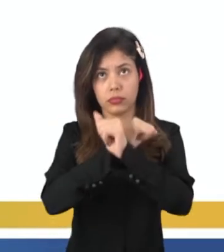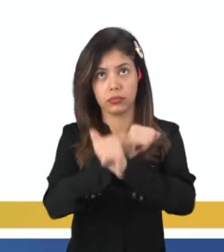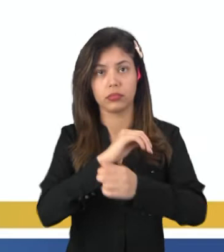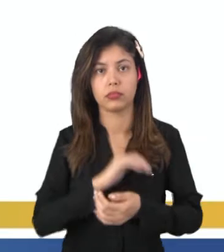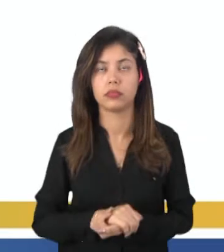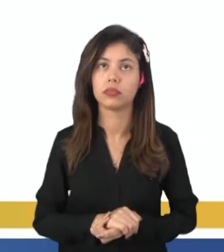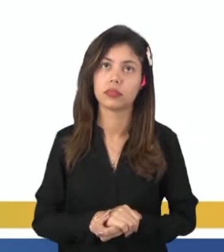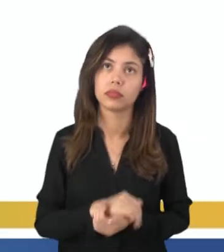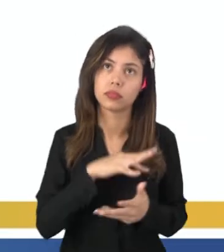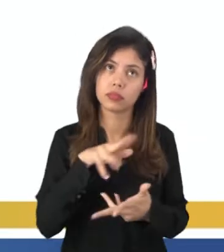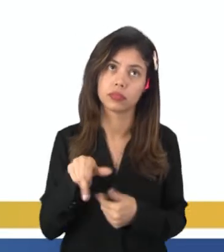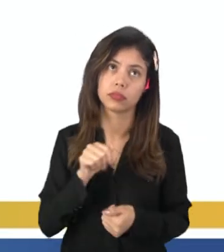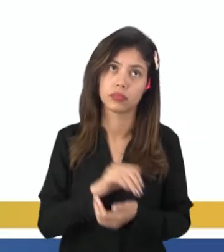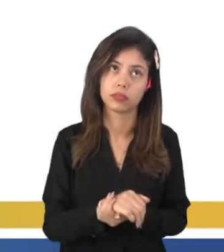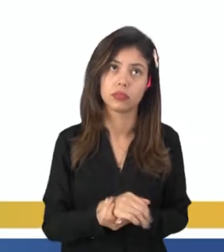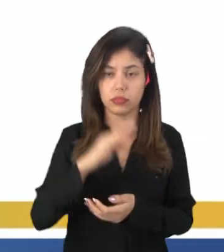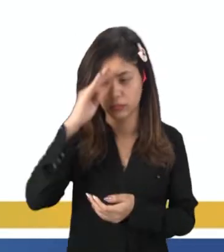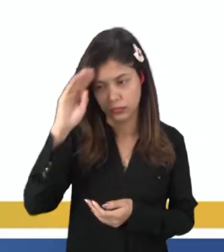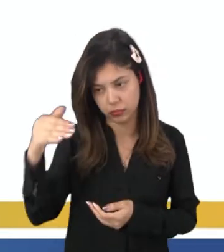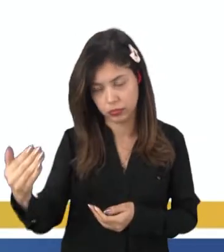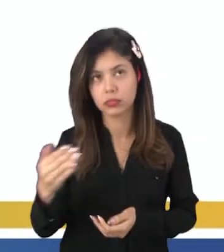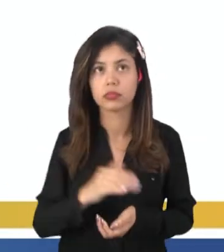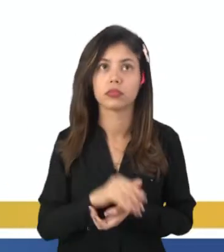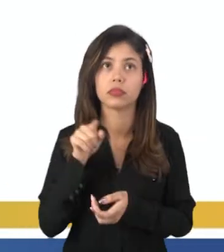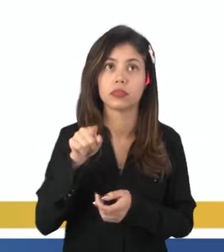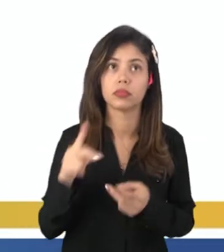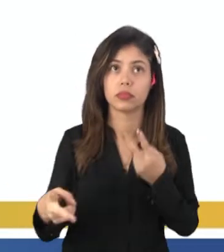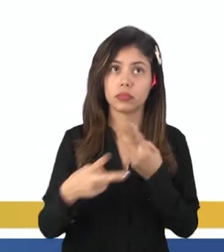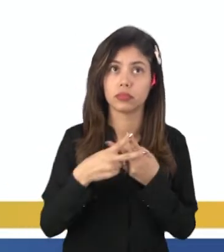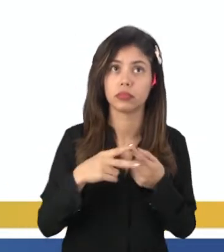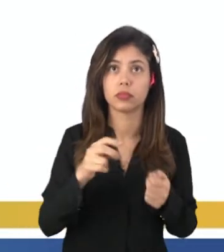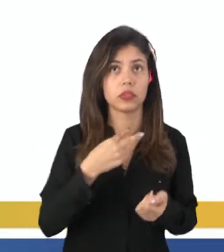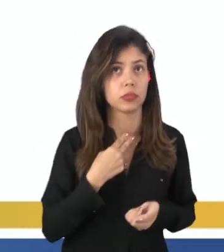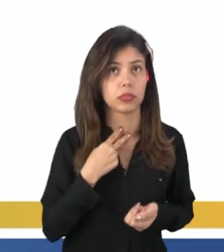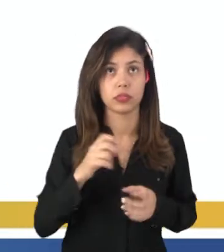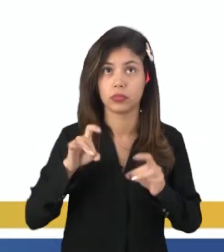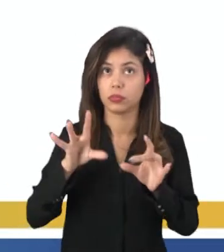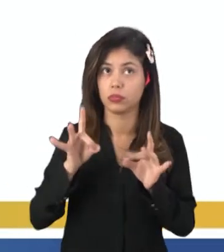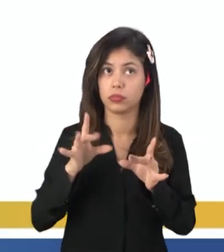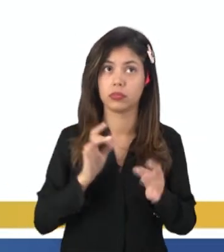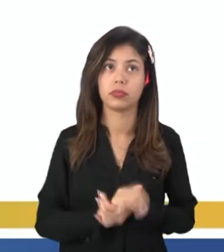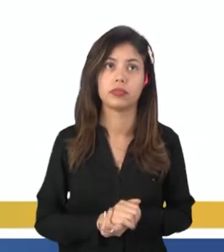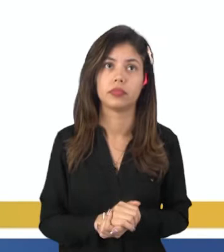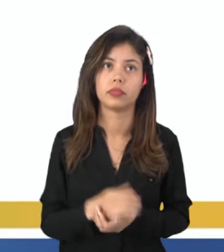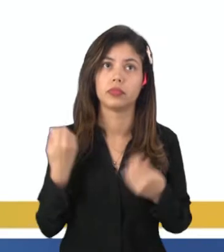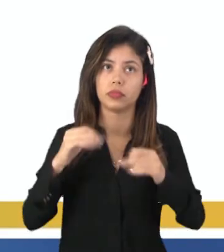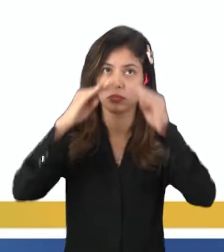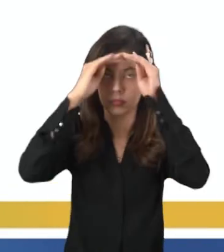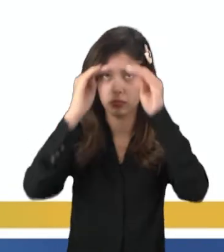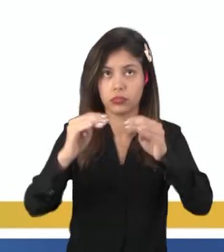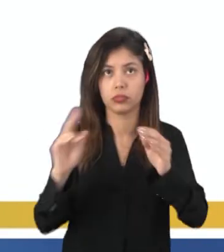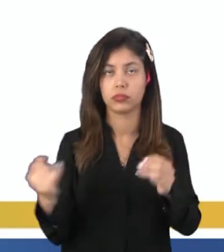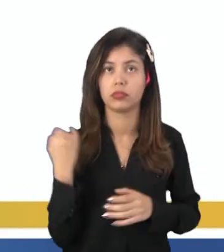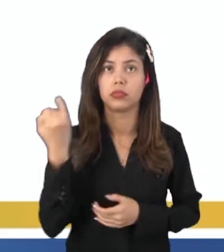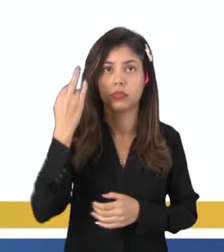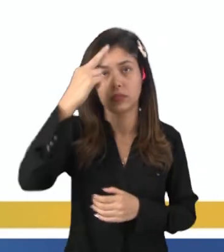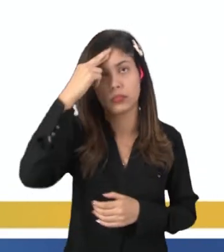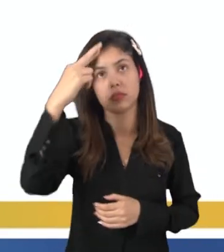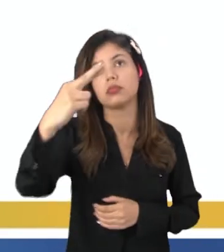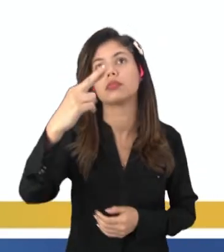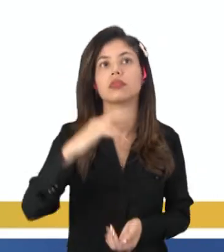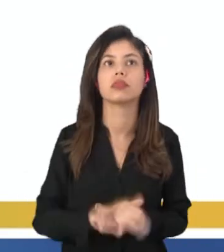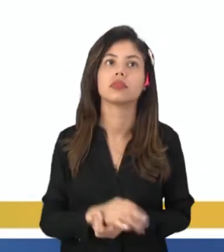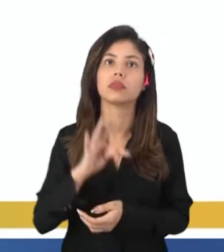mundo feudal. Os servos. Então eles estavam presos à terra e não podiam ser vendidos. Tinham obrigações exclusivas com